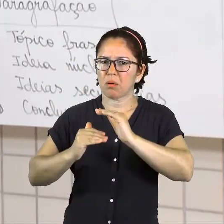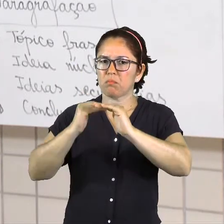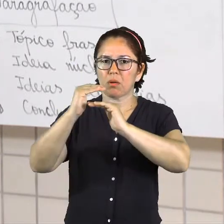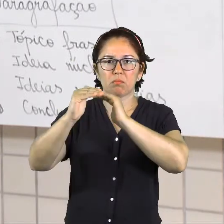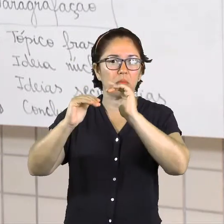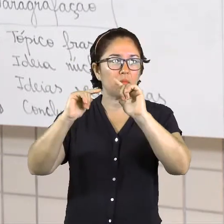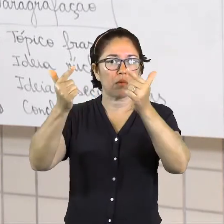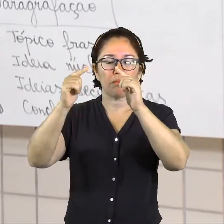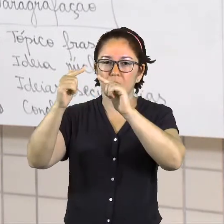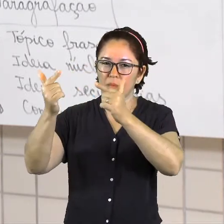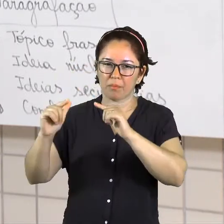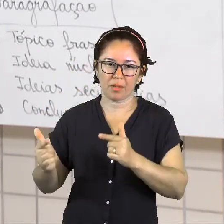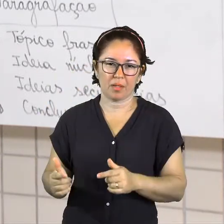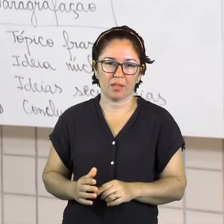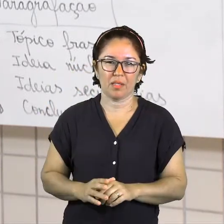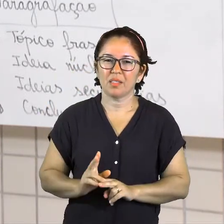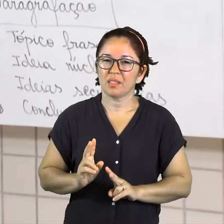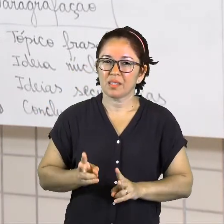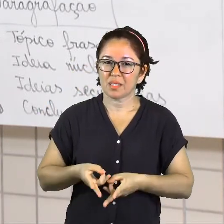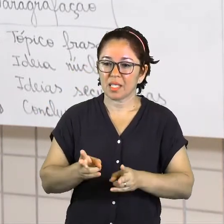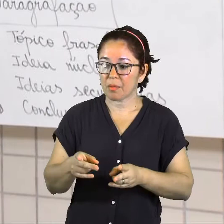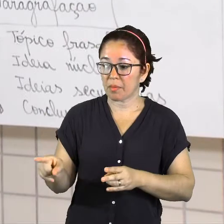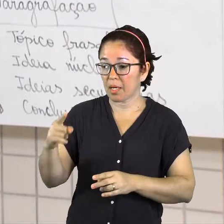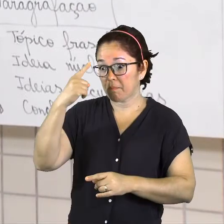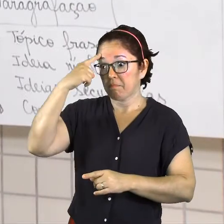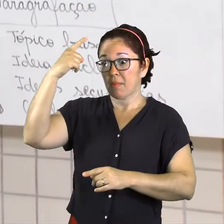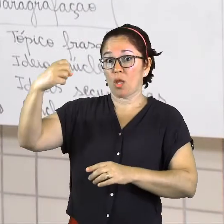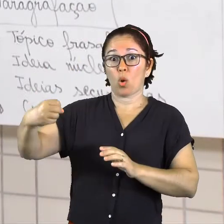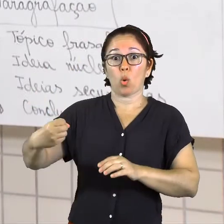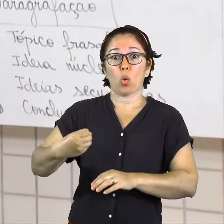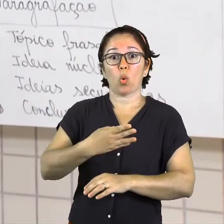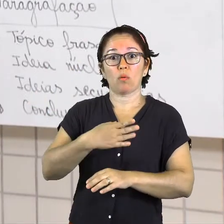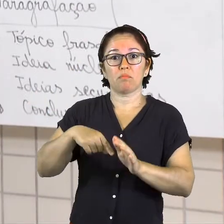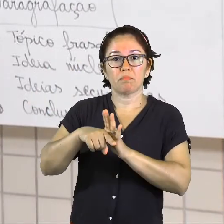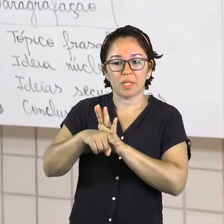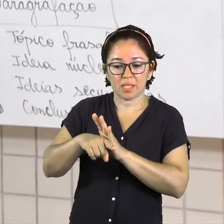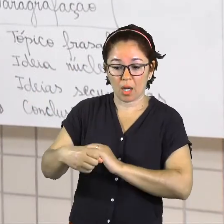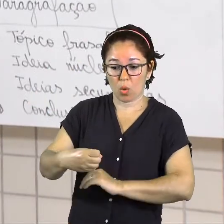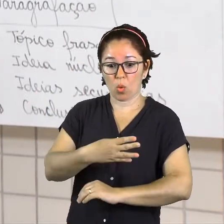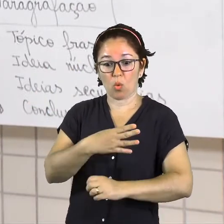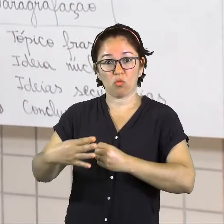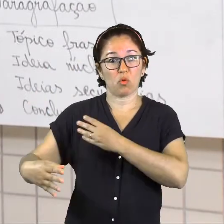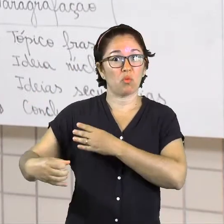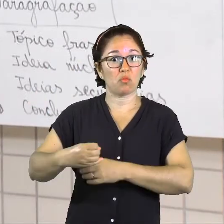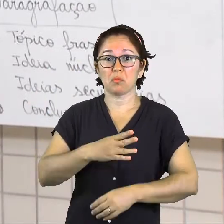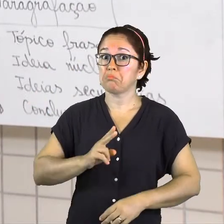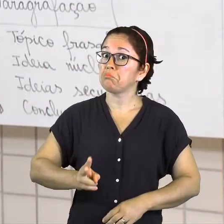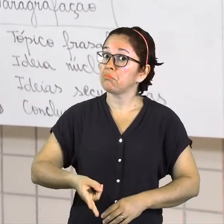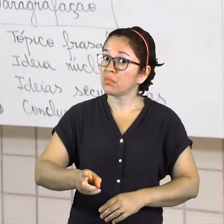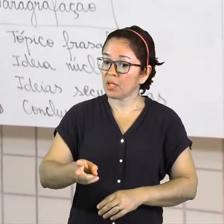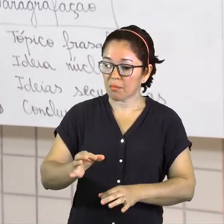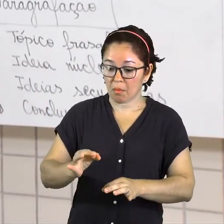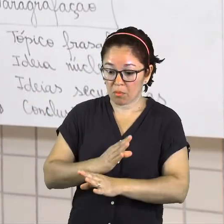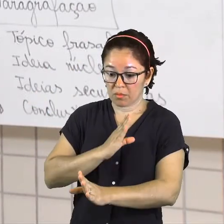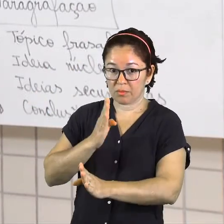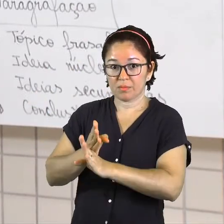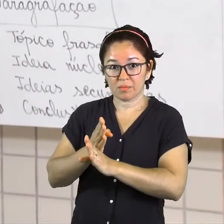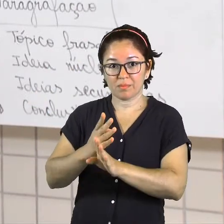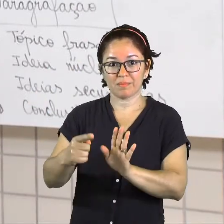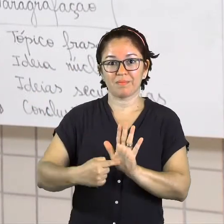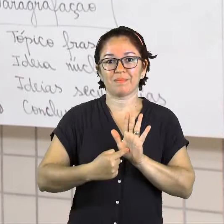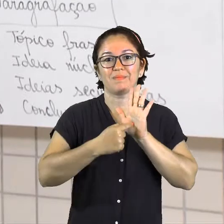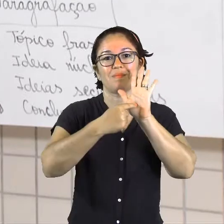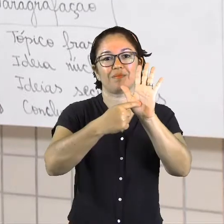novas pesquisas, né, novos assuntos, e aí são duas áreas que o texto de divulgação científica ou o